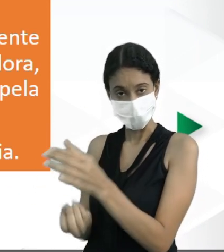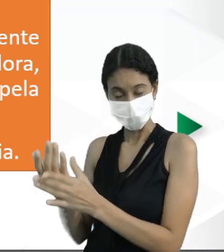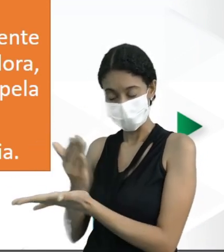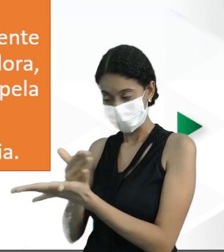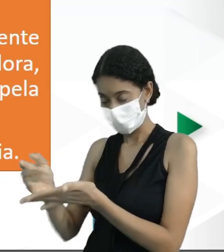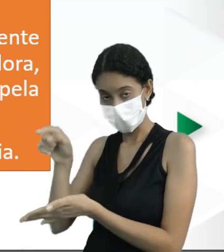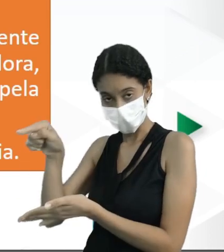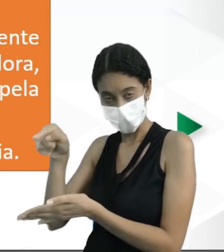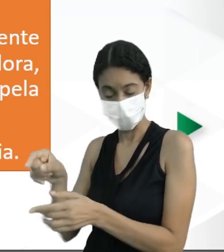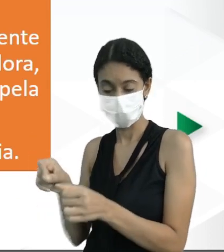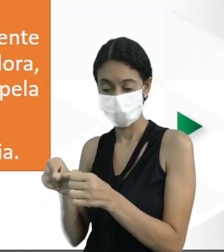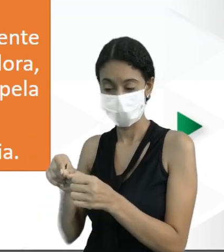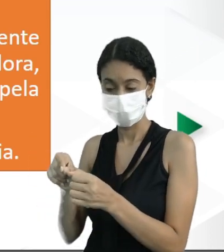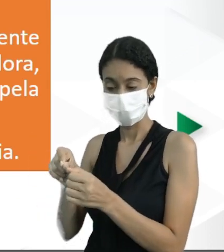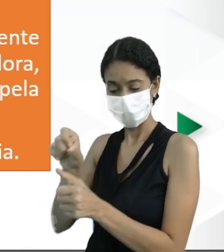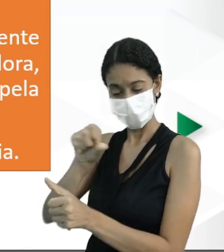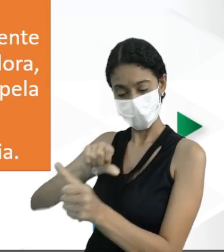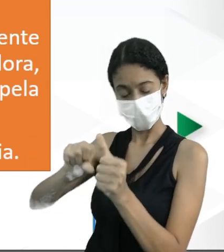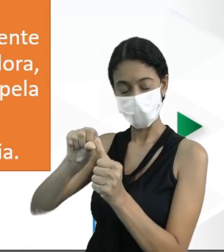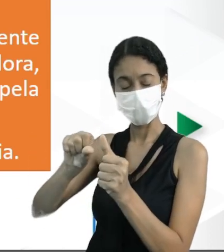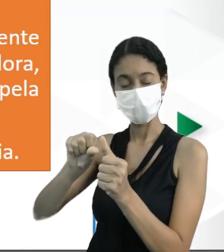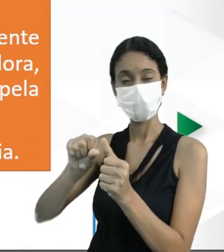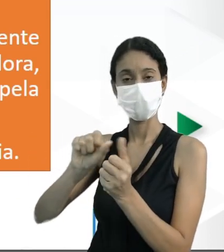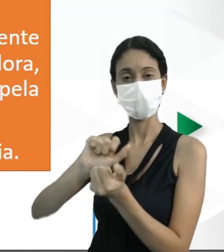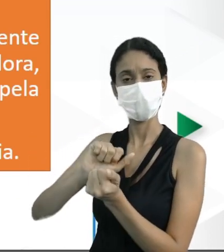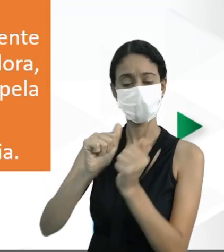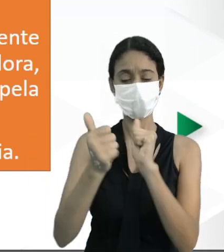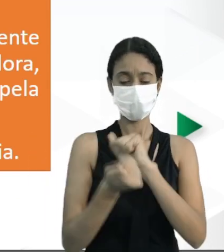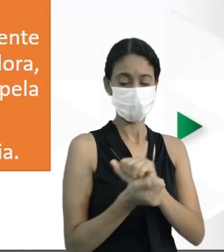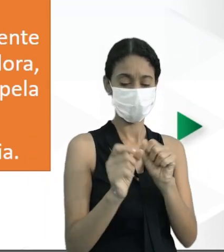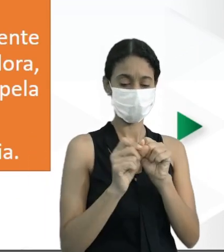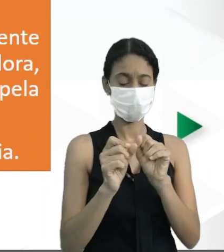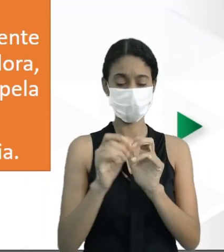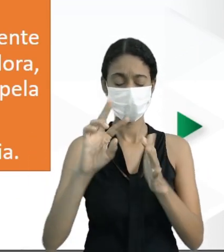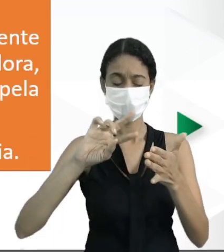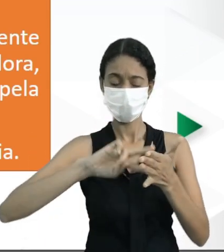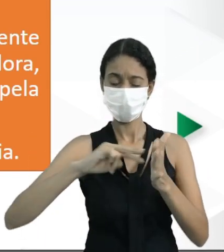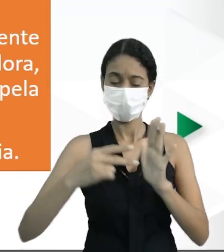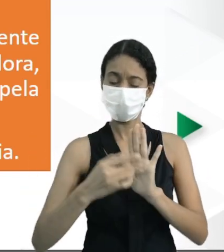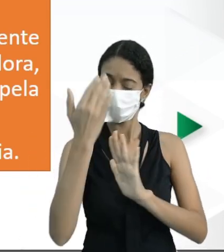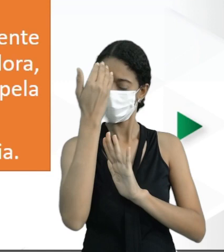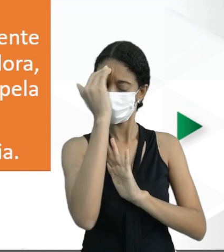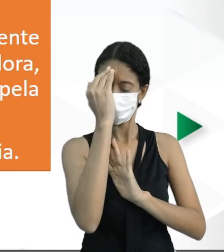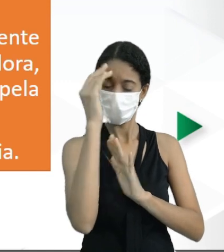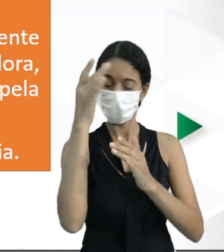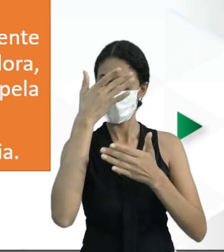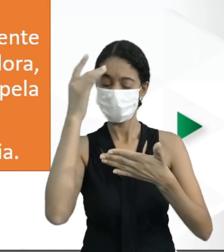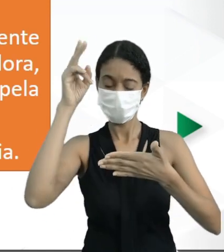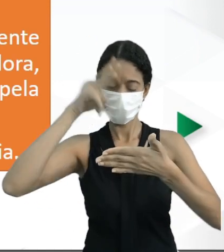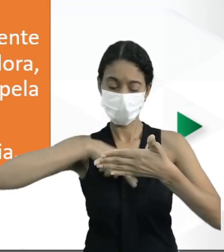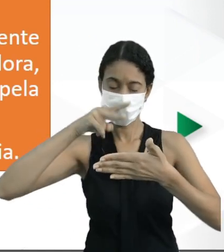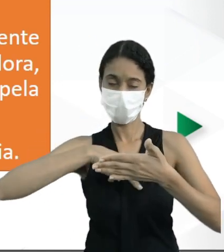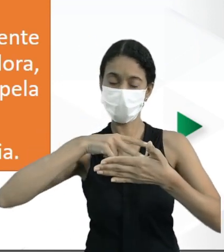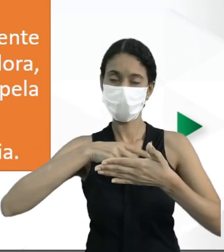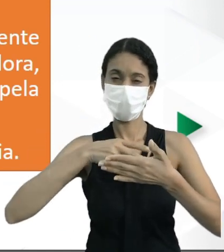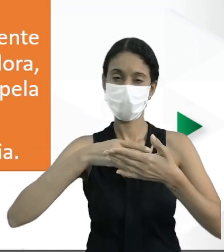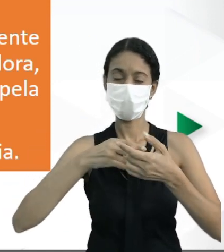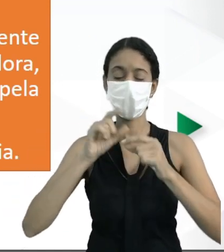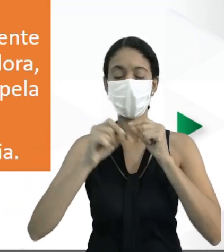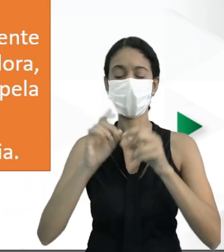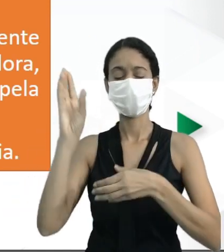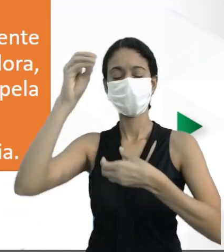a paráfrase e a paródia. Vamos conhecer o que é paródia. Paráfrase, já